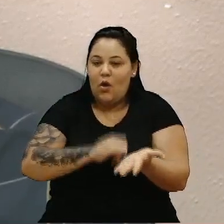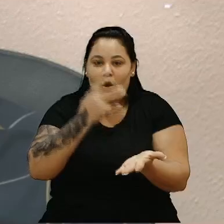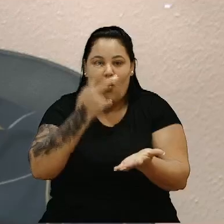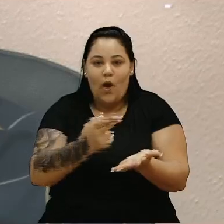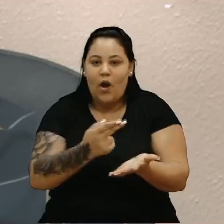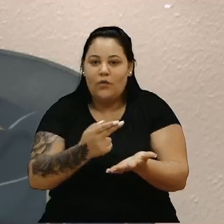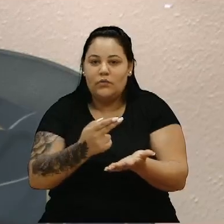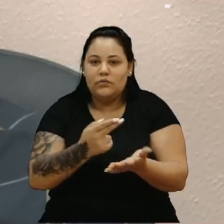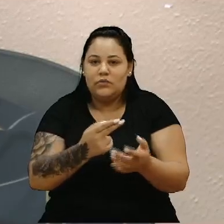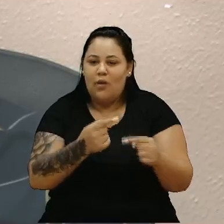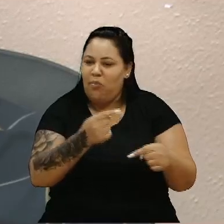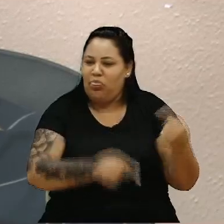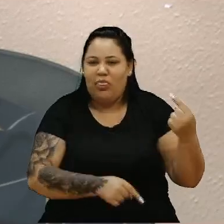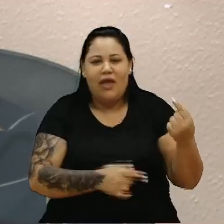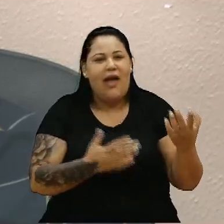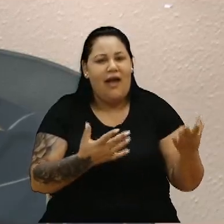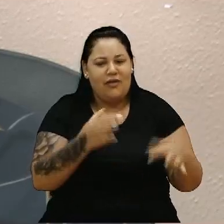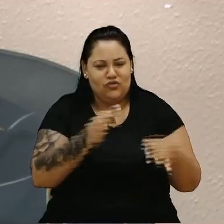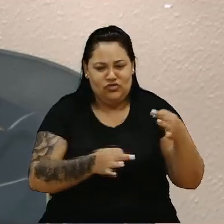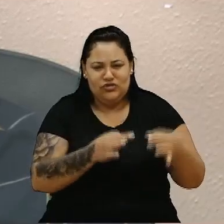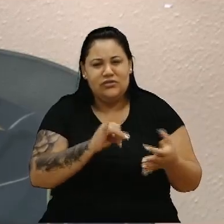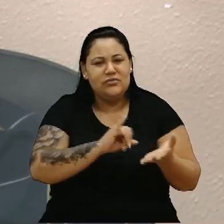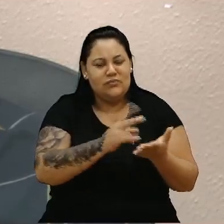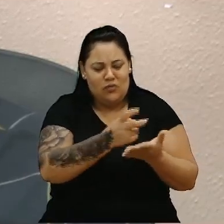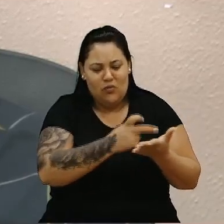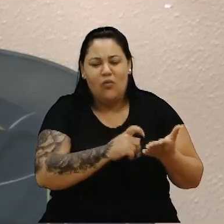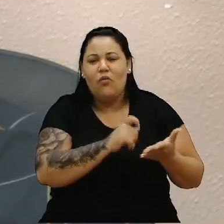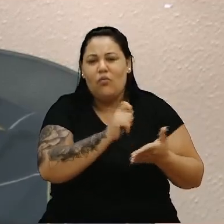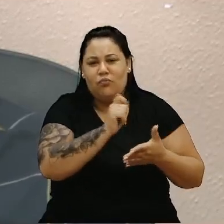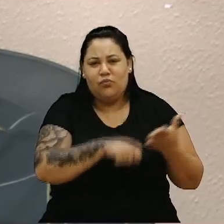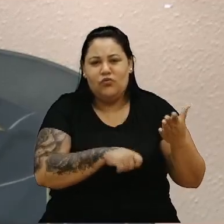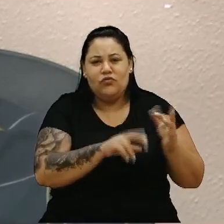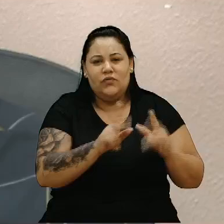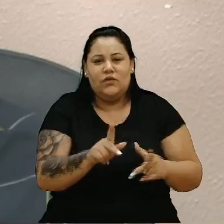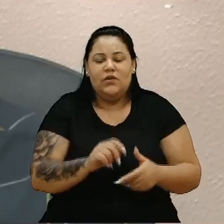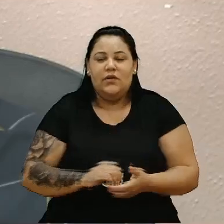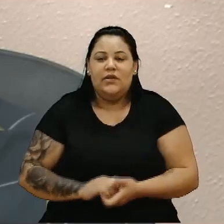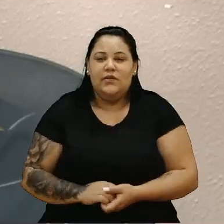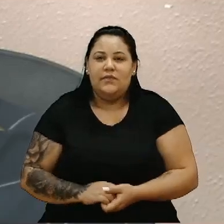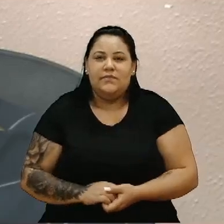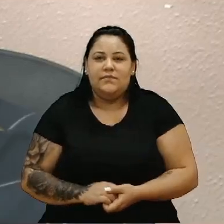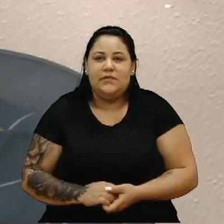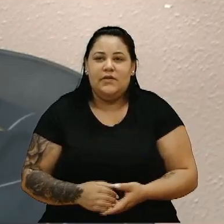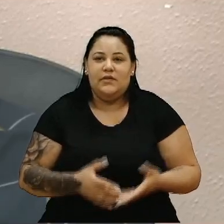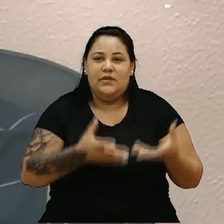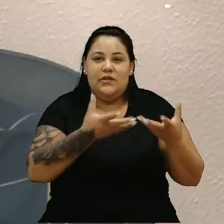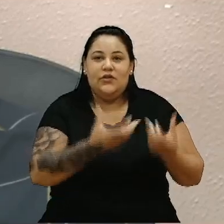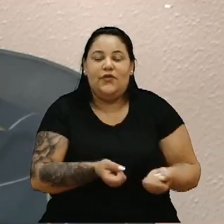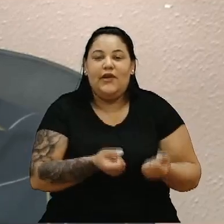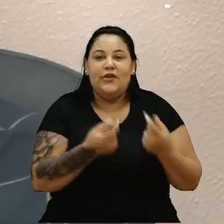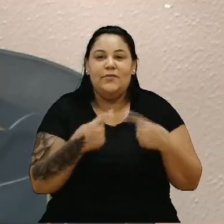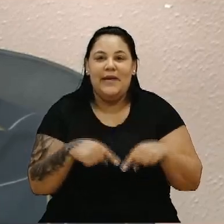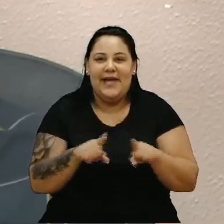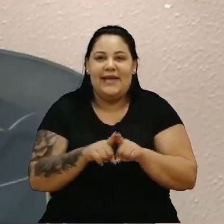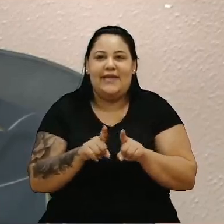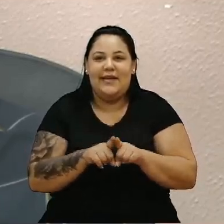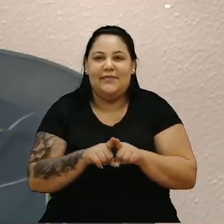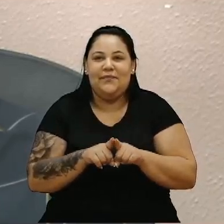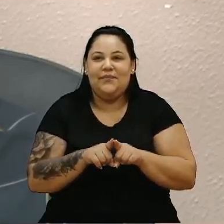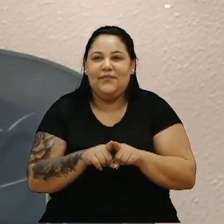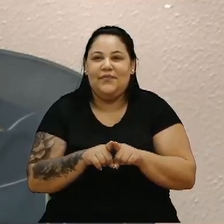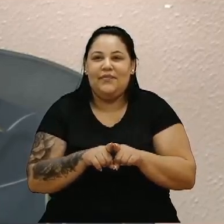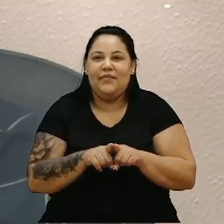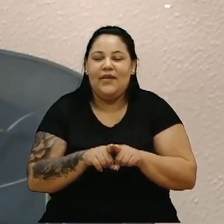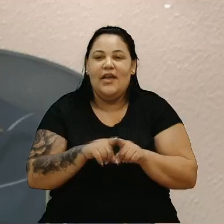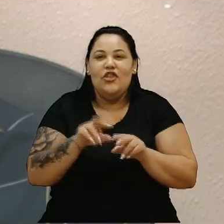é injustiça tributária. Então, nós não podemos defender que os empresários que recebem e que têm negócios de diferentes